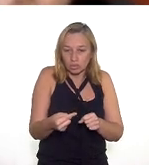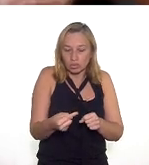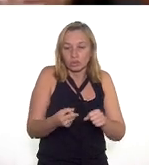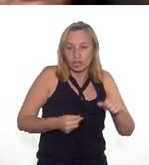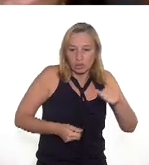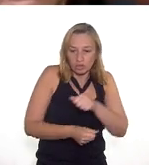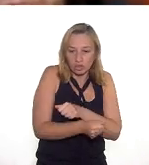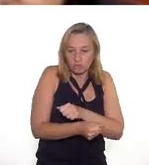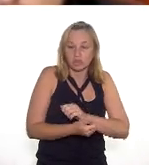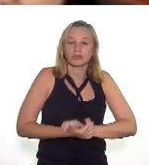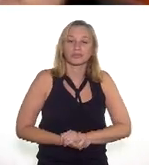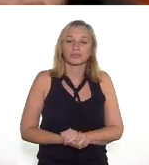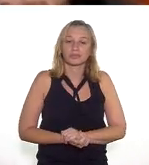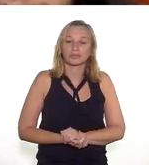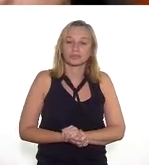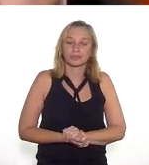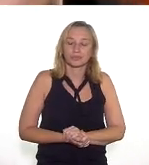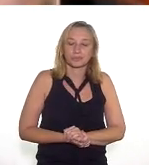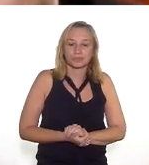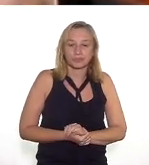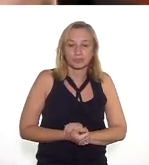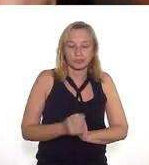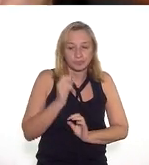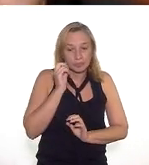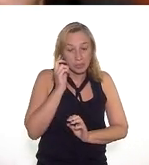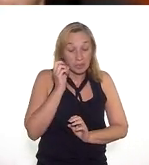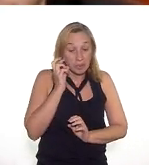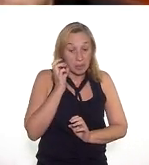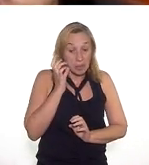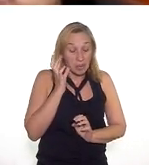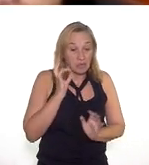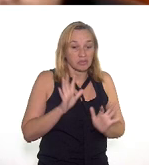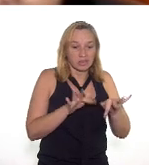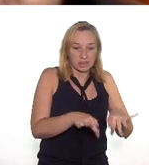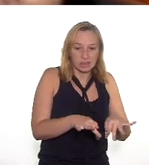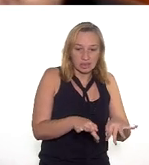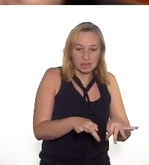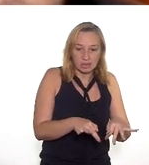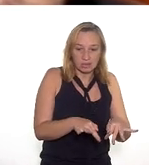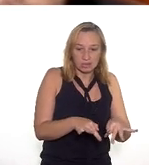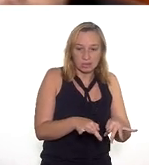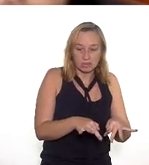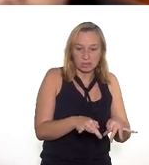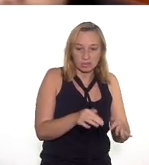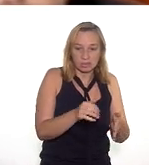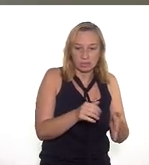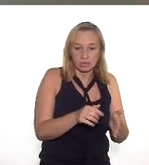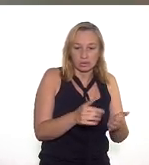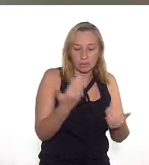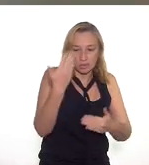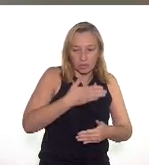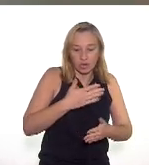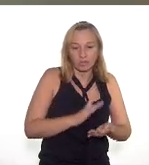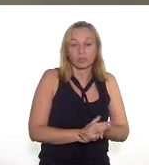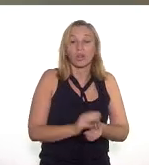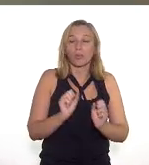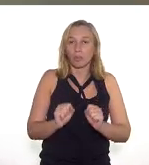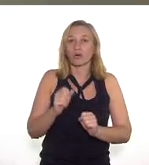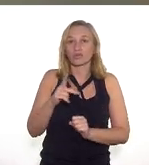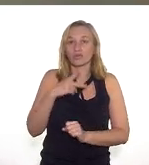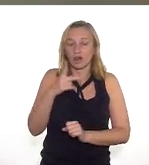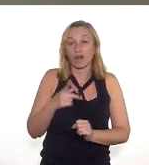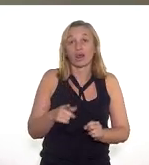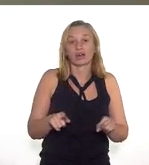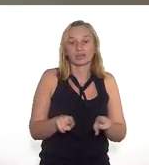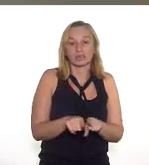investimento, da realização do abatimento. O senhor pode me informar, então,